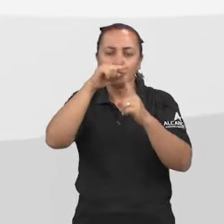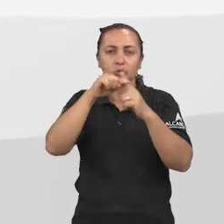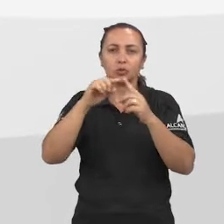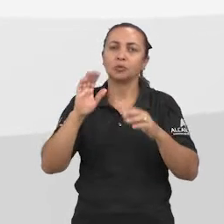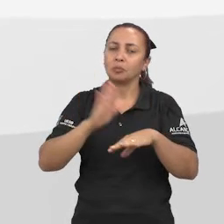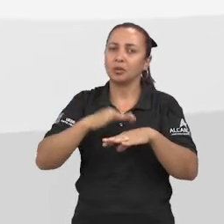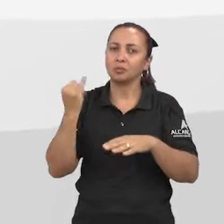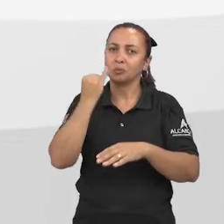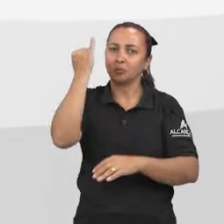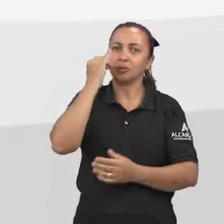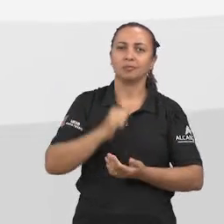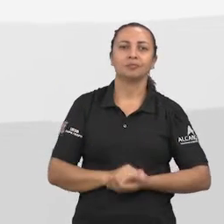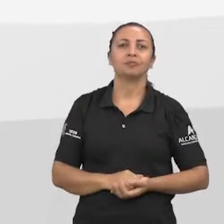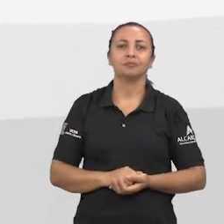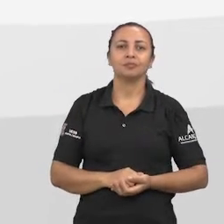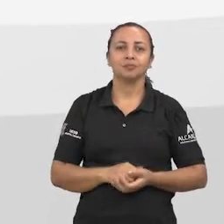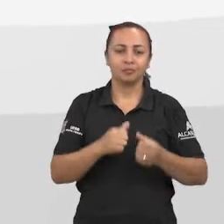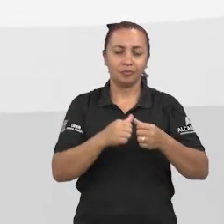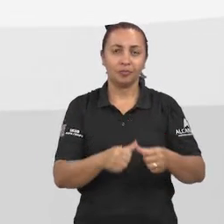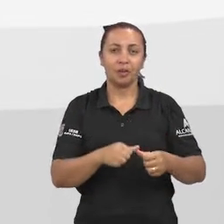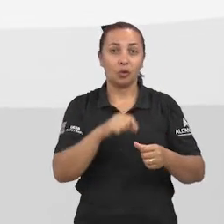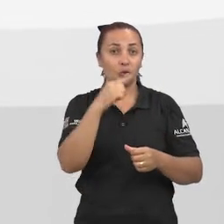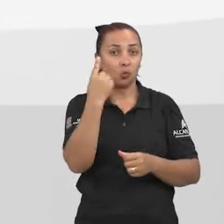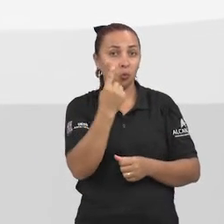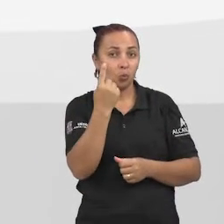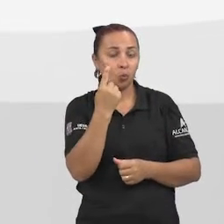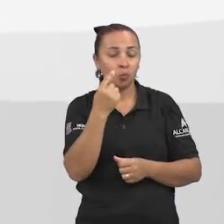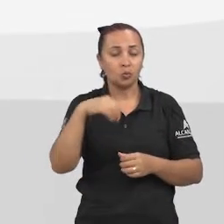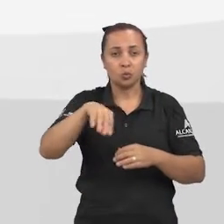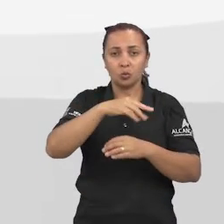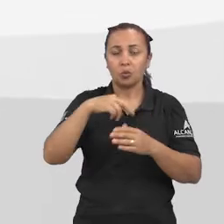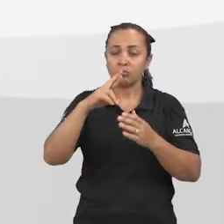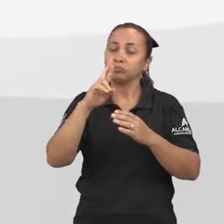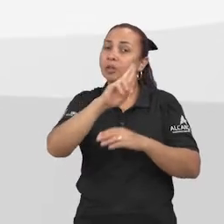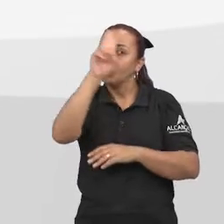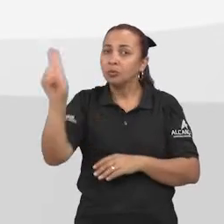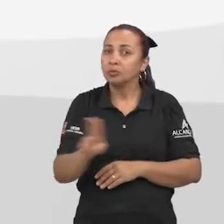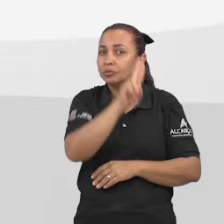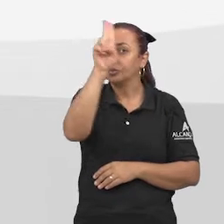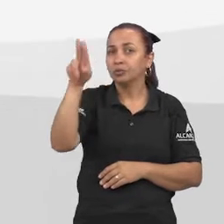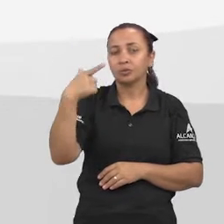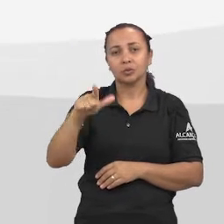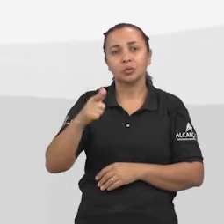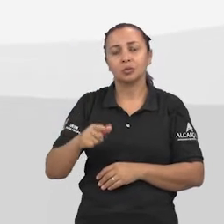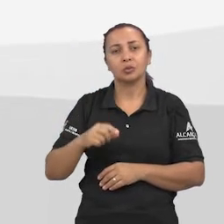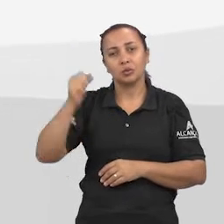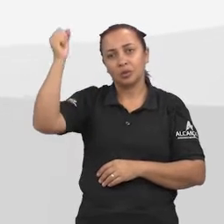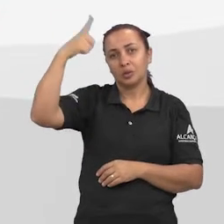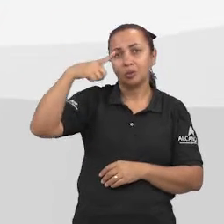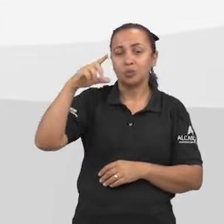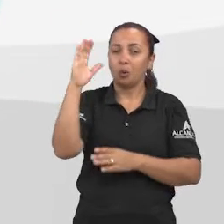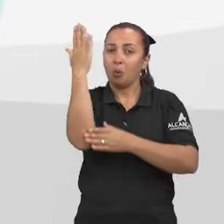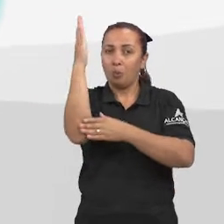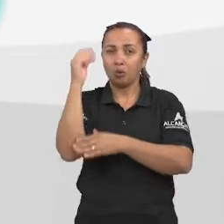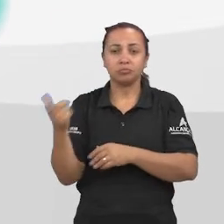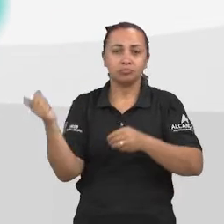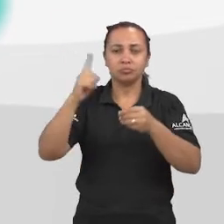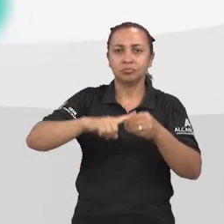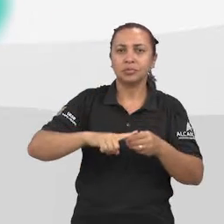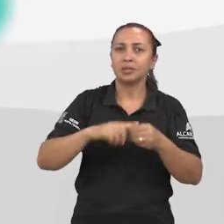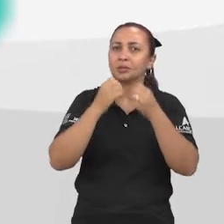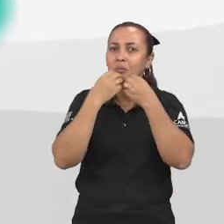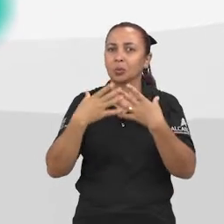né? Com a instalação de apenas um protótipo na área da universidade que não possui iluminação, o poste de baixo custo traz